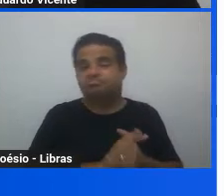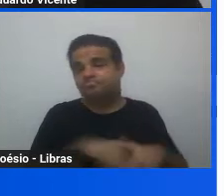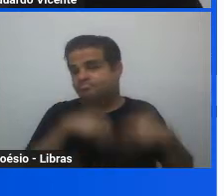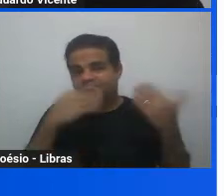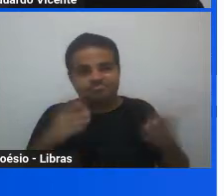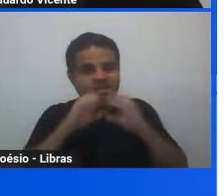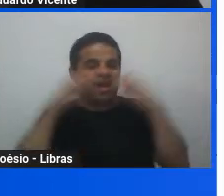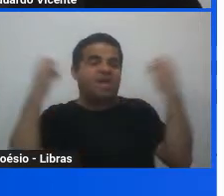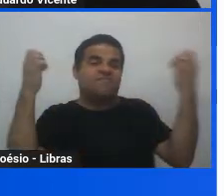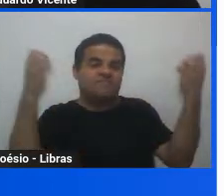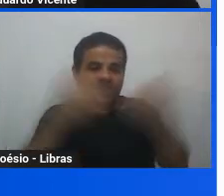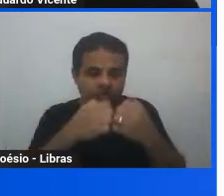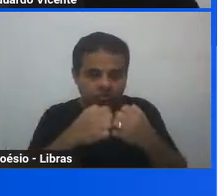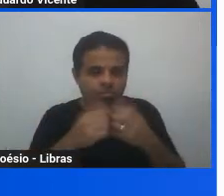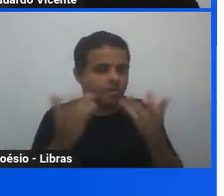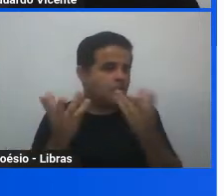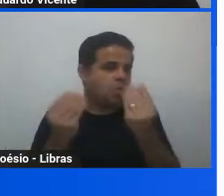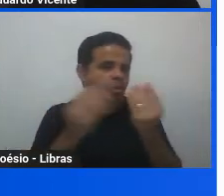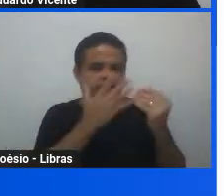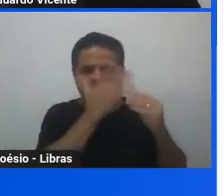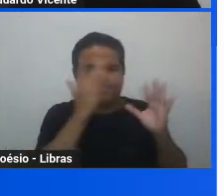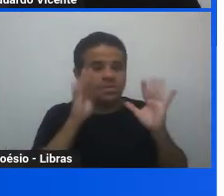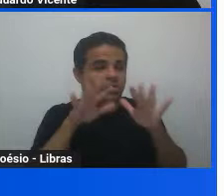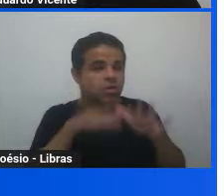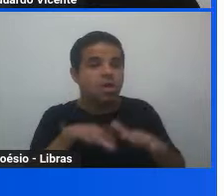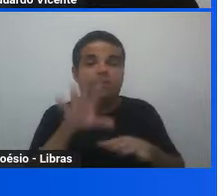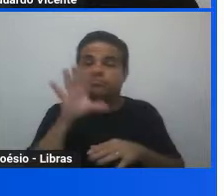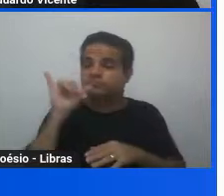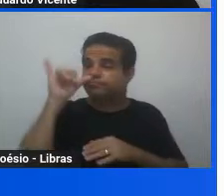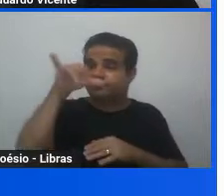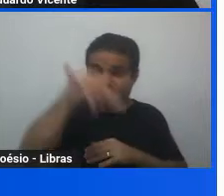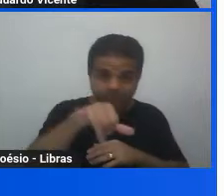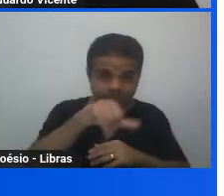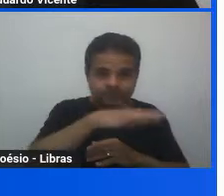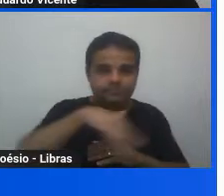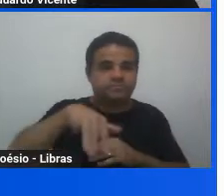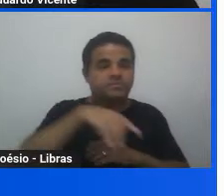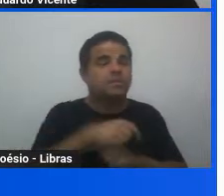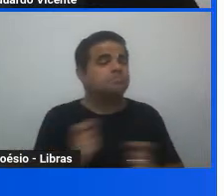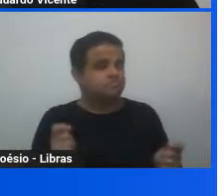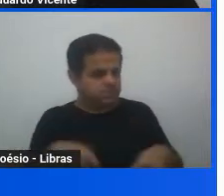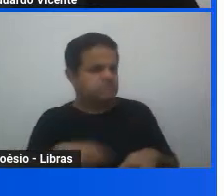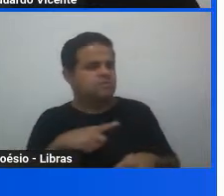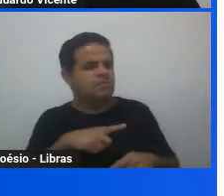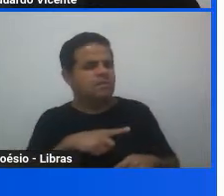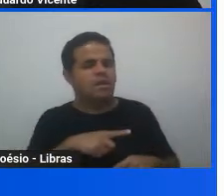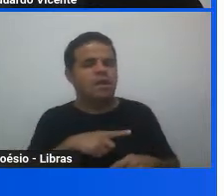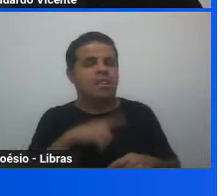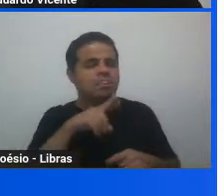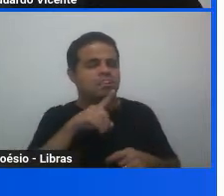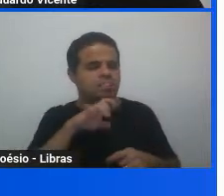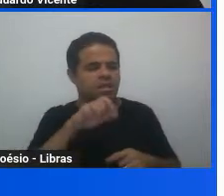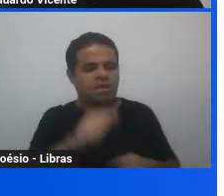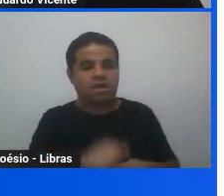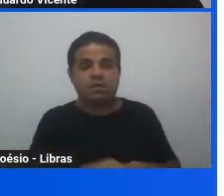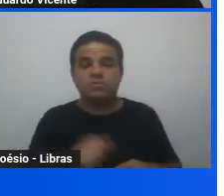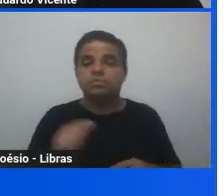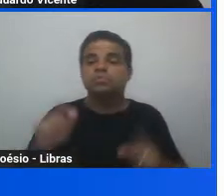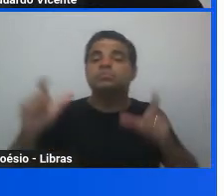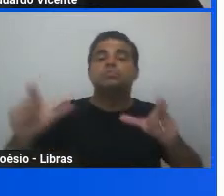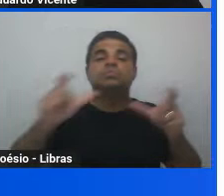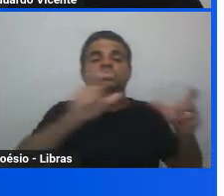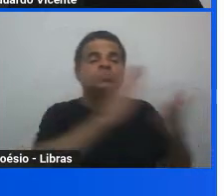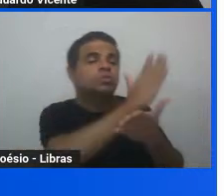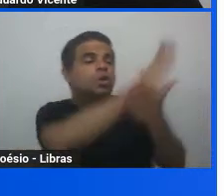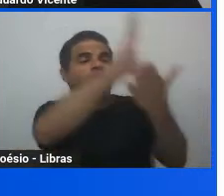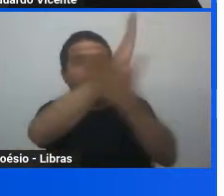evento, né? Num aeroporto, lá é possível que tenha. Em alguns locais, né,